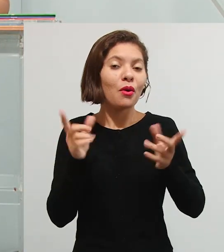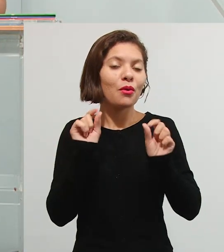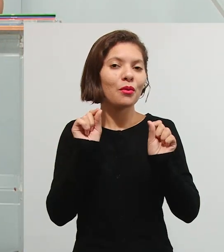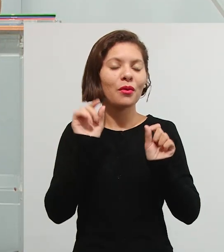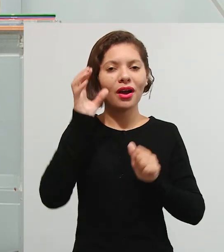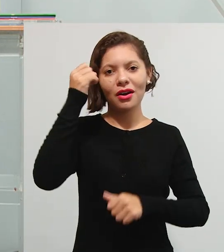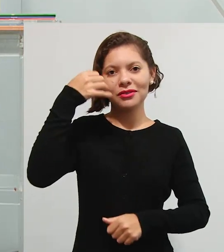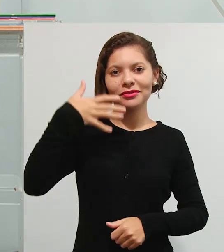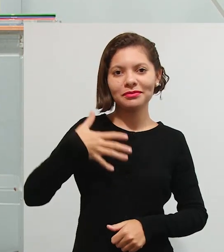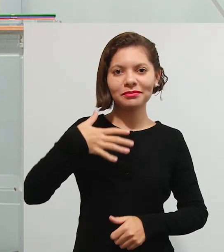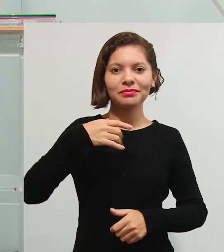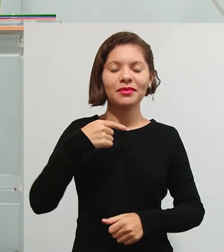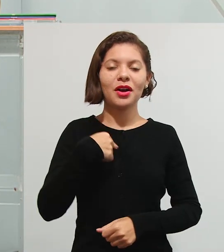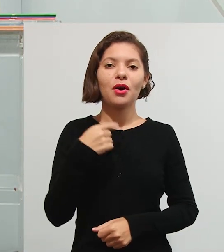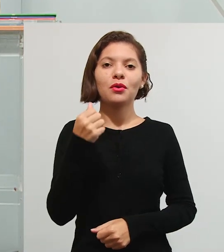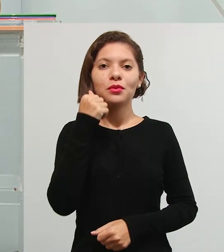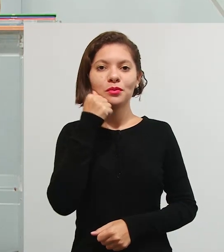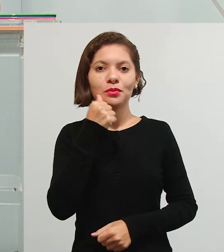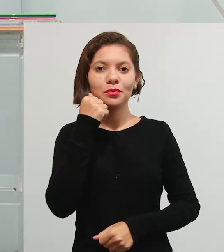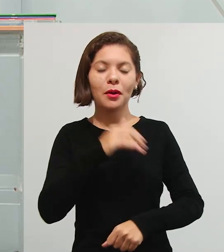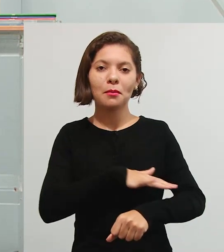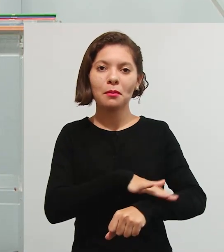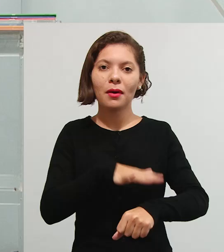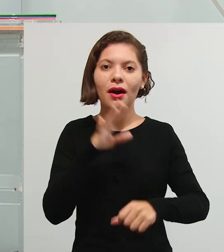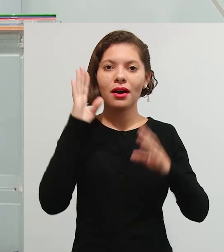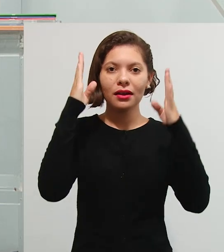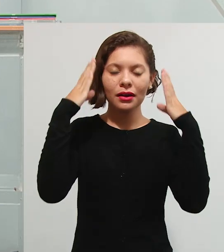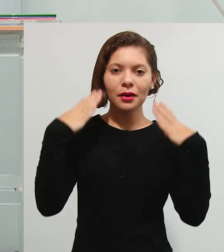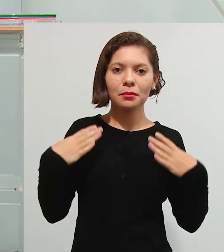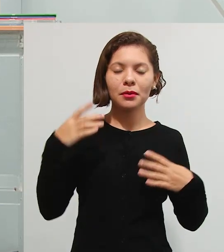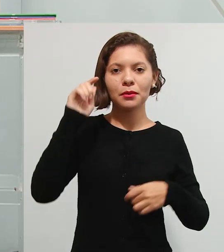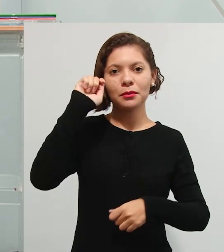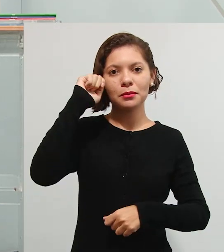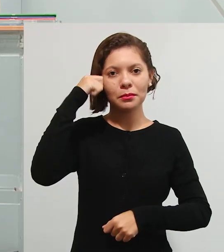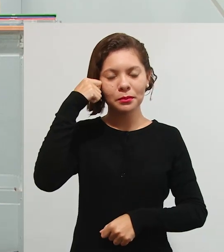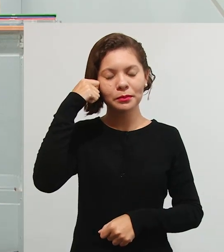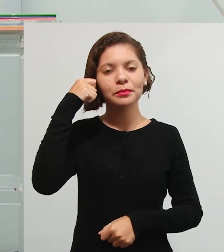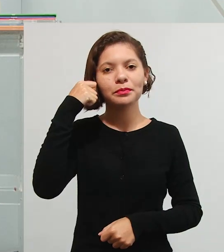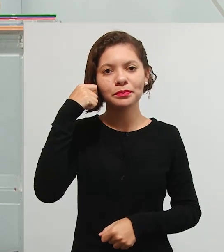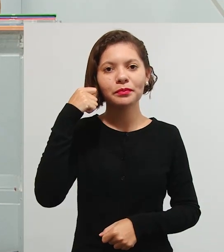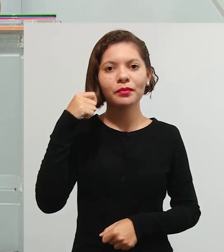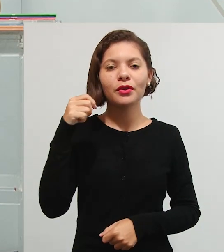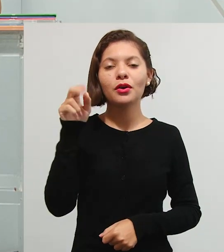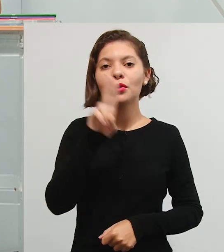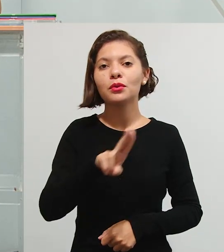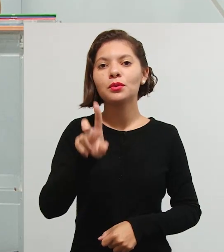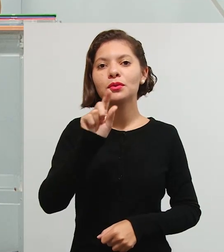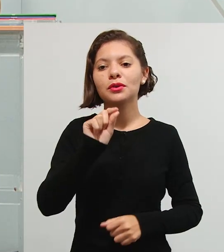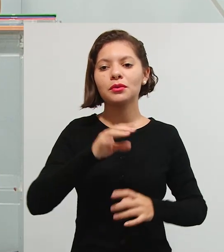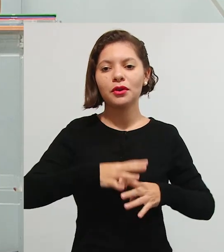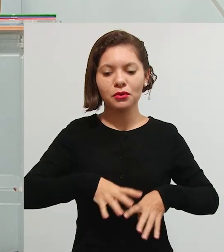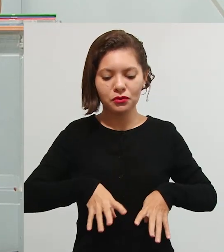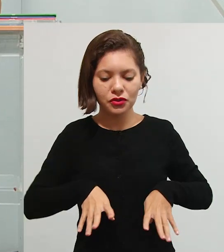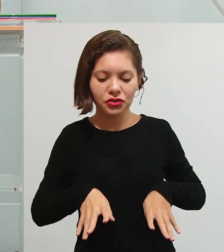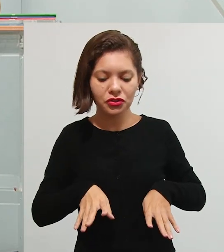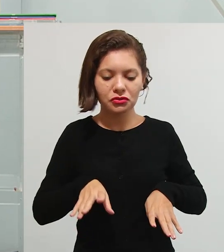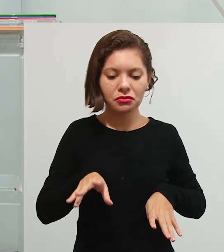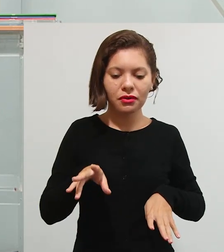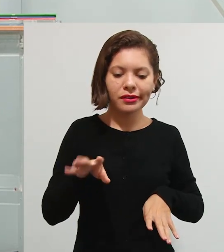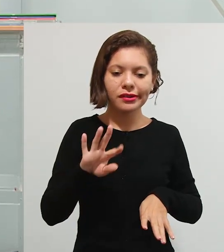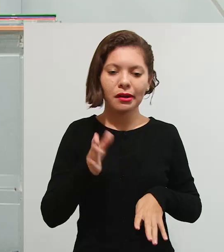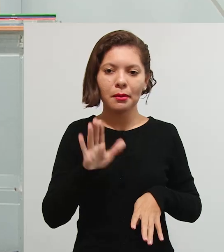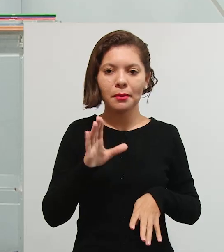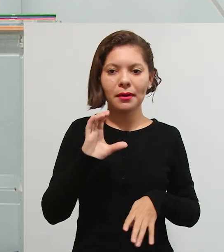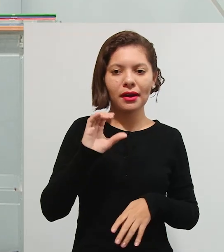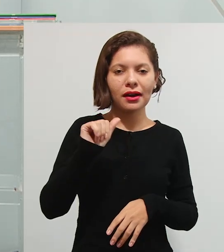Passarei a minha audiodescrição. Eu sou uma mulher parda, de cabelos pretos na altura do ombro. Estou com um vestido em tom